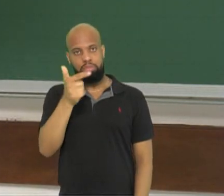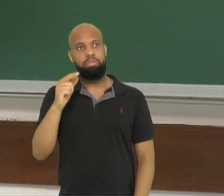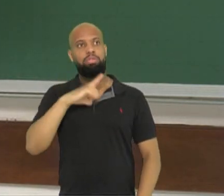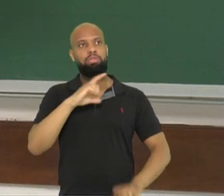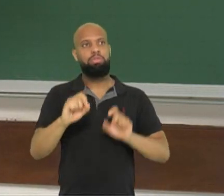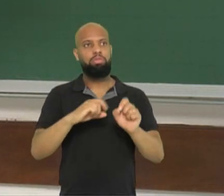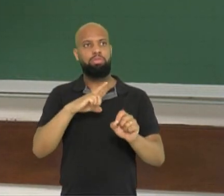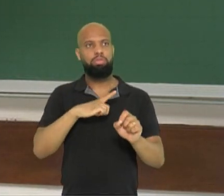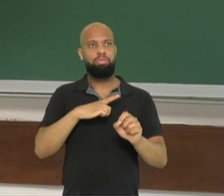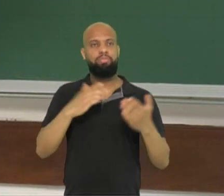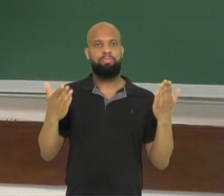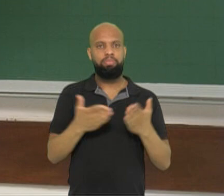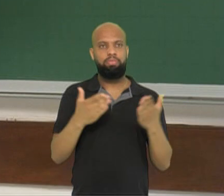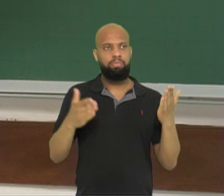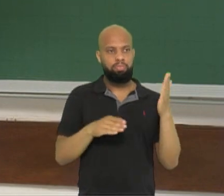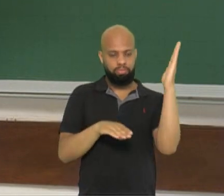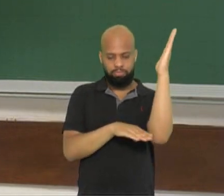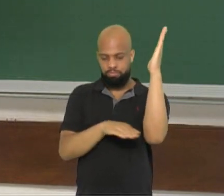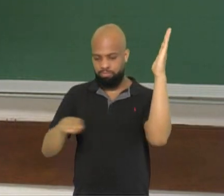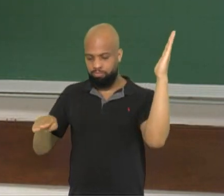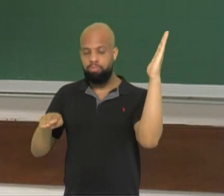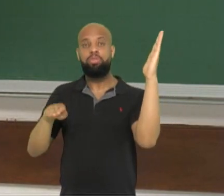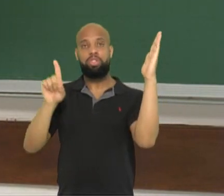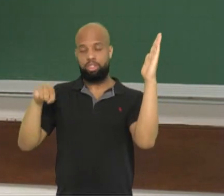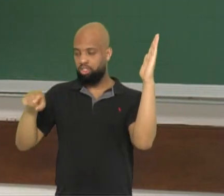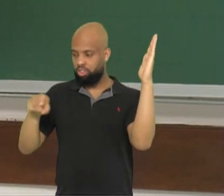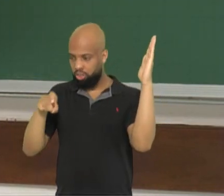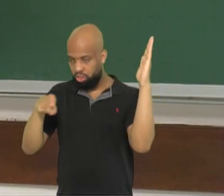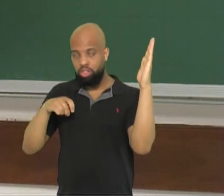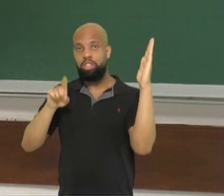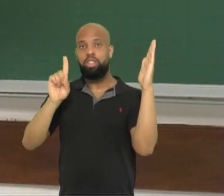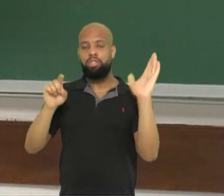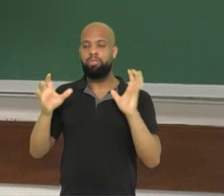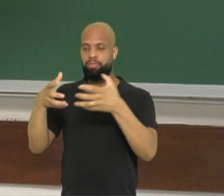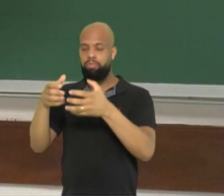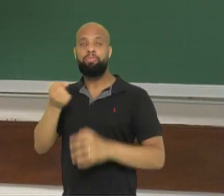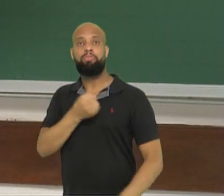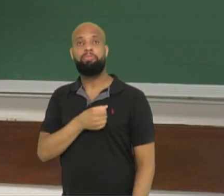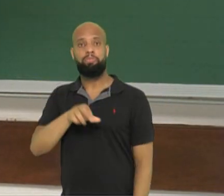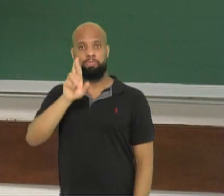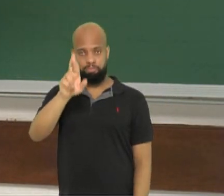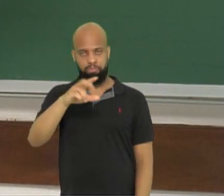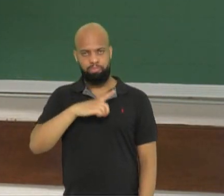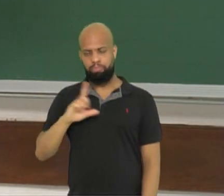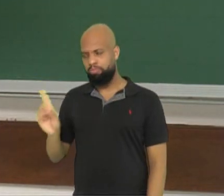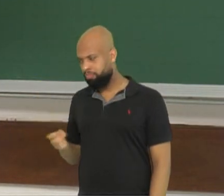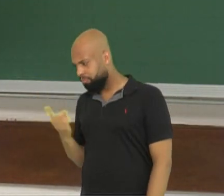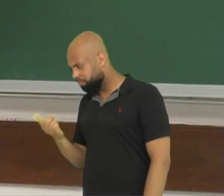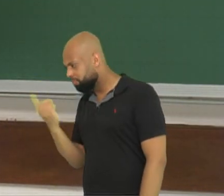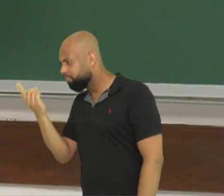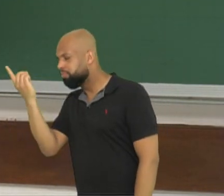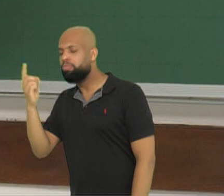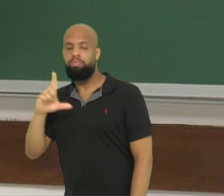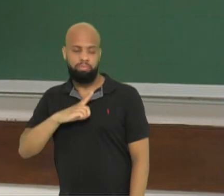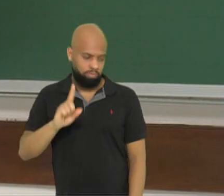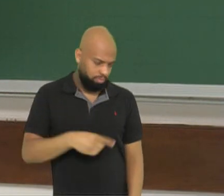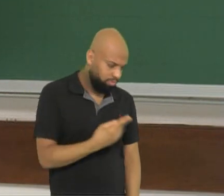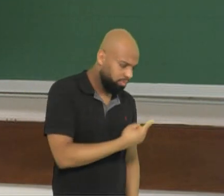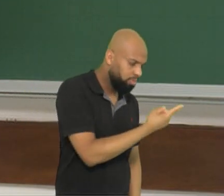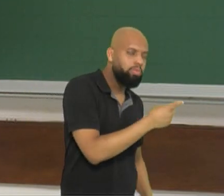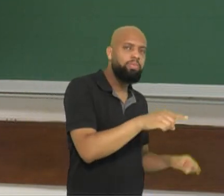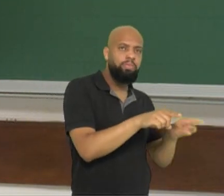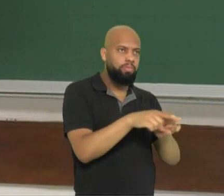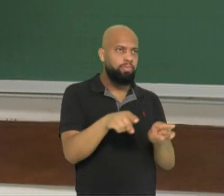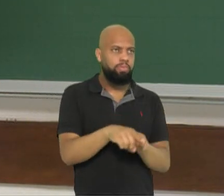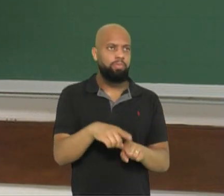Nós temos um domínio da função, os reais, infinitamente aqui, ó, né? Para o positivo e para o negativo. E